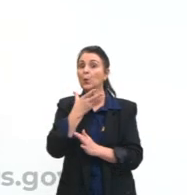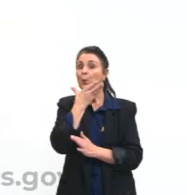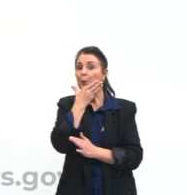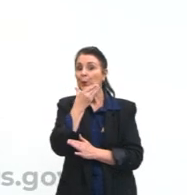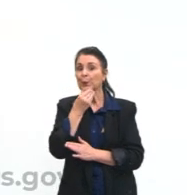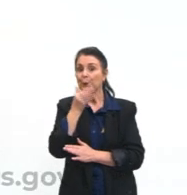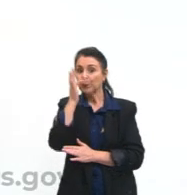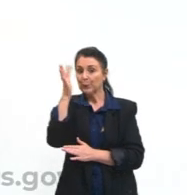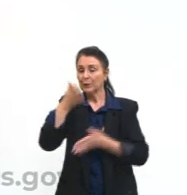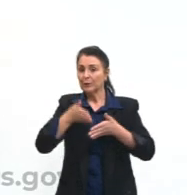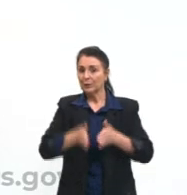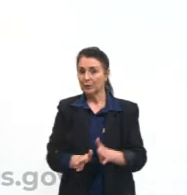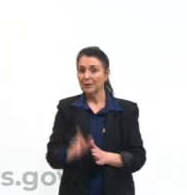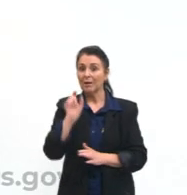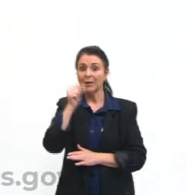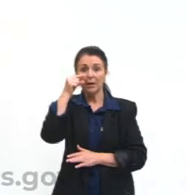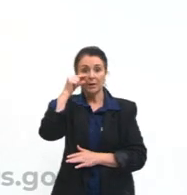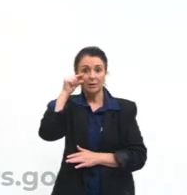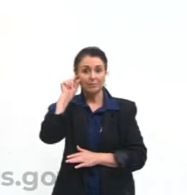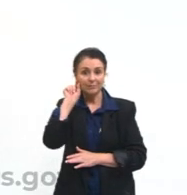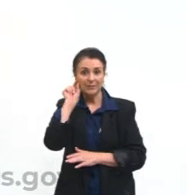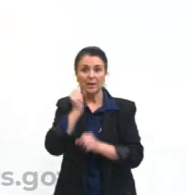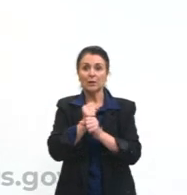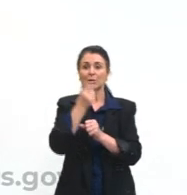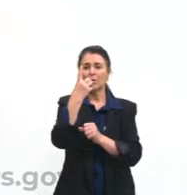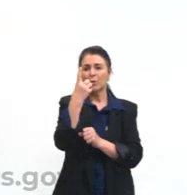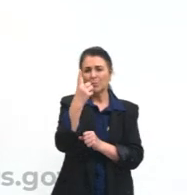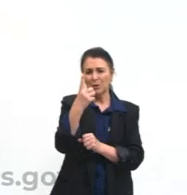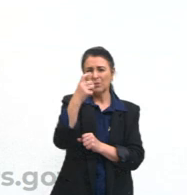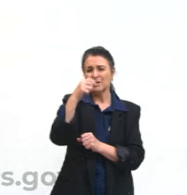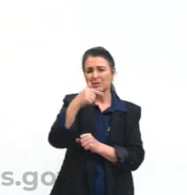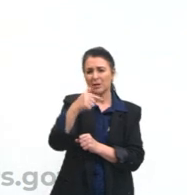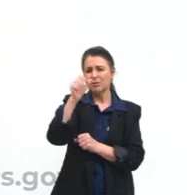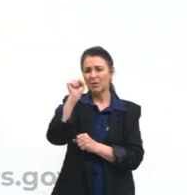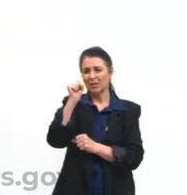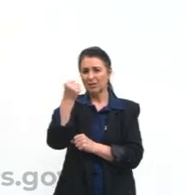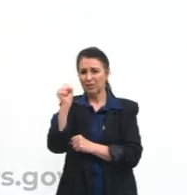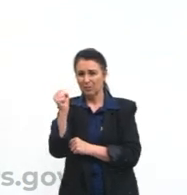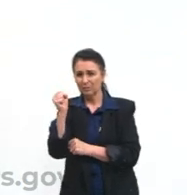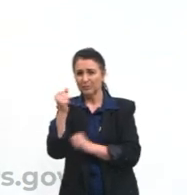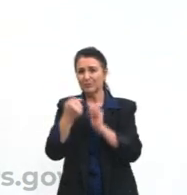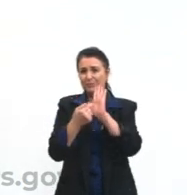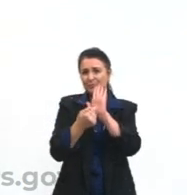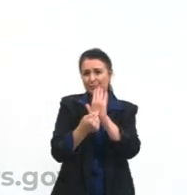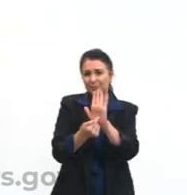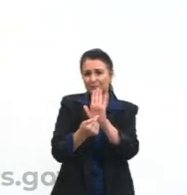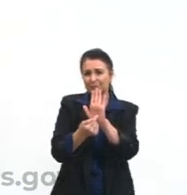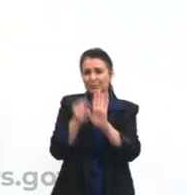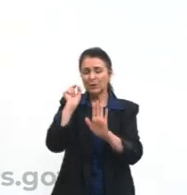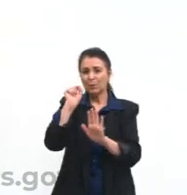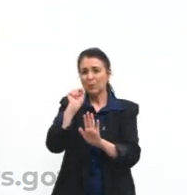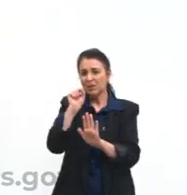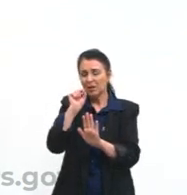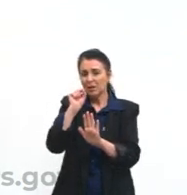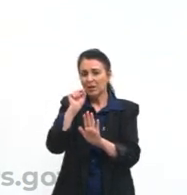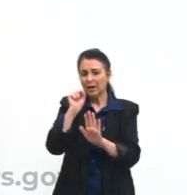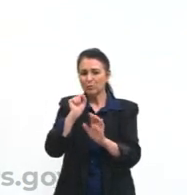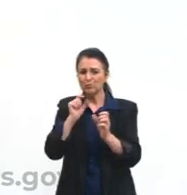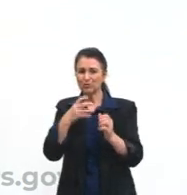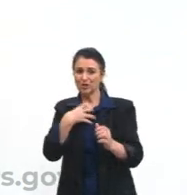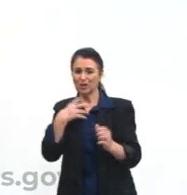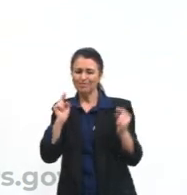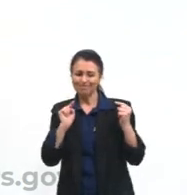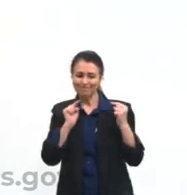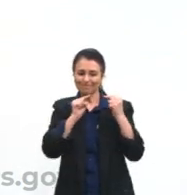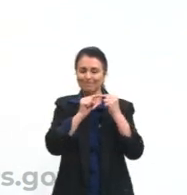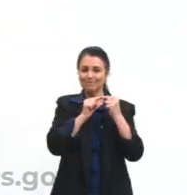Country 1798 para tentar entender o que que tá acontecendo numa forma objetiva e